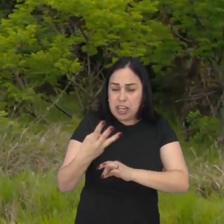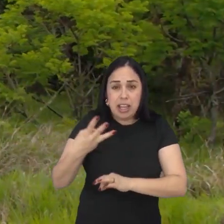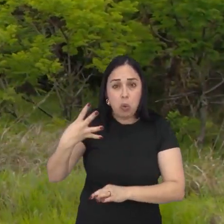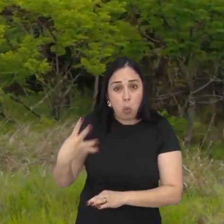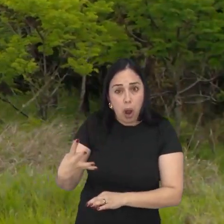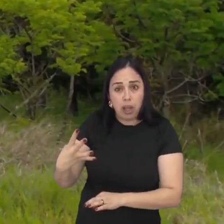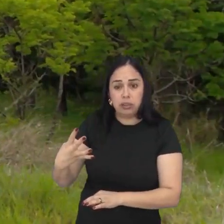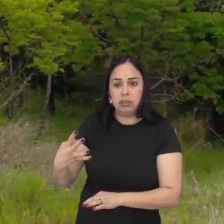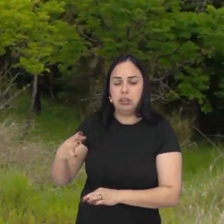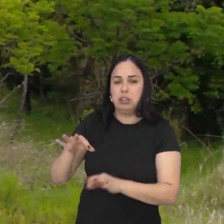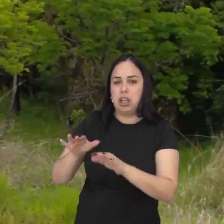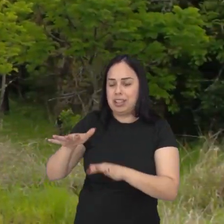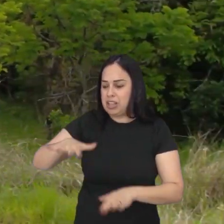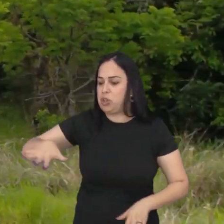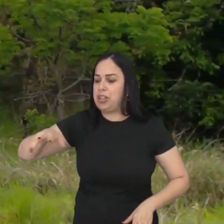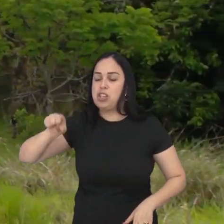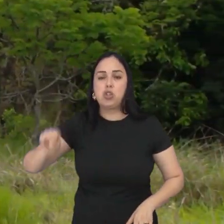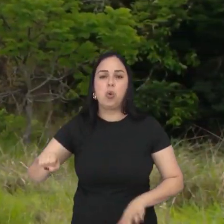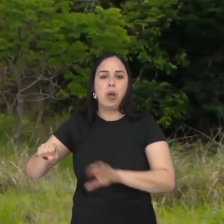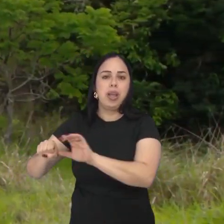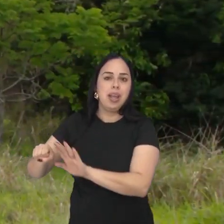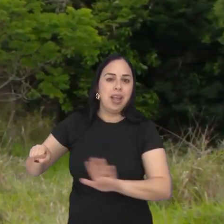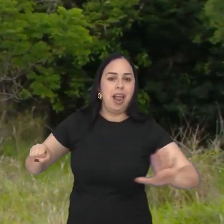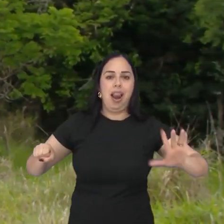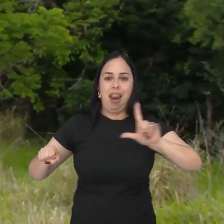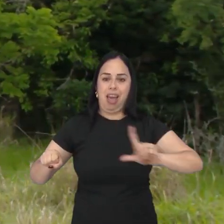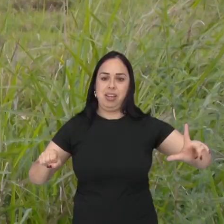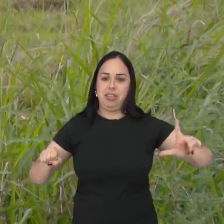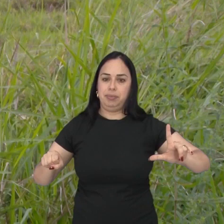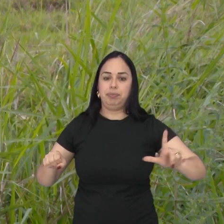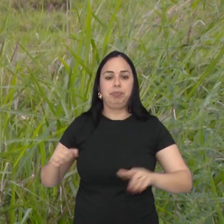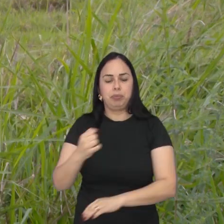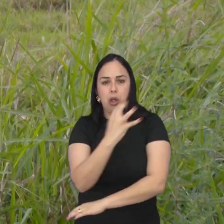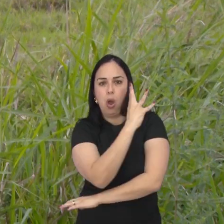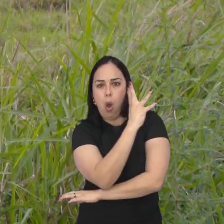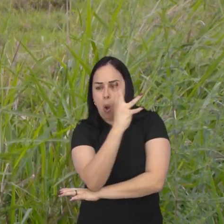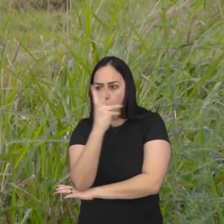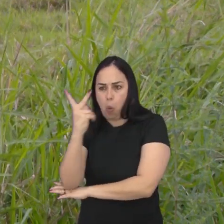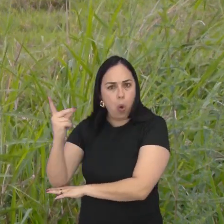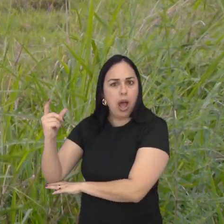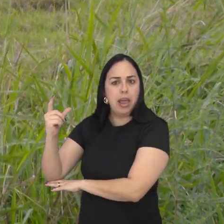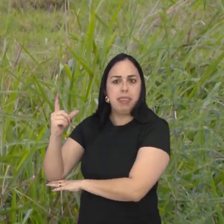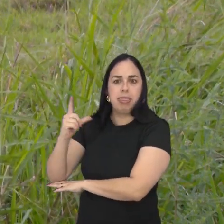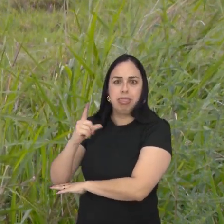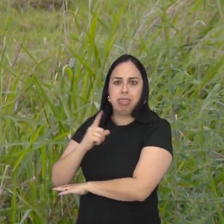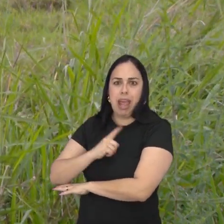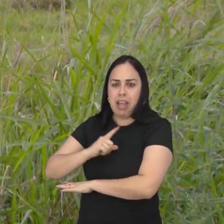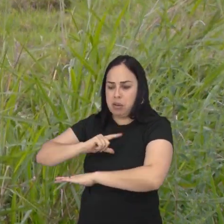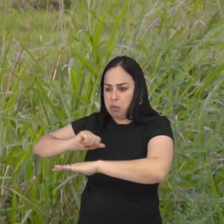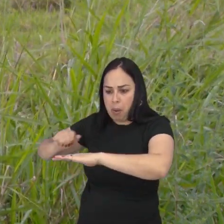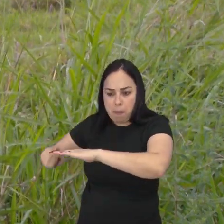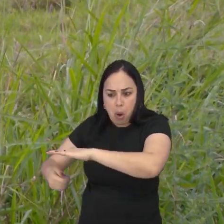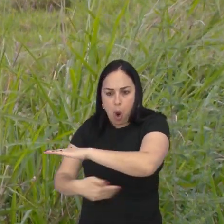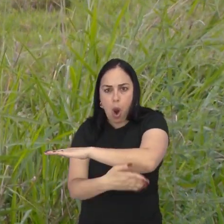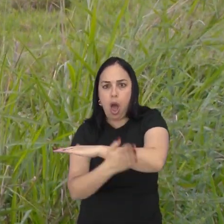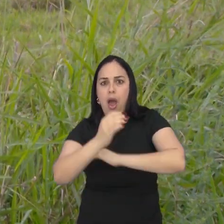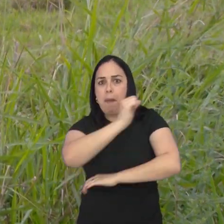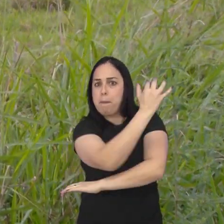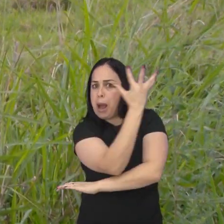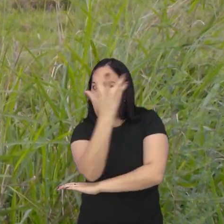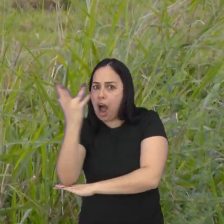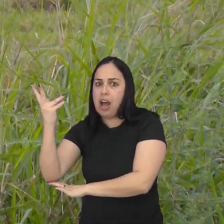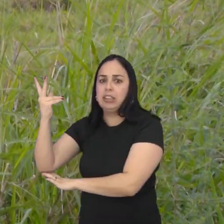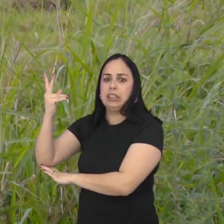hectares remanescentes entre a zona sul e leste da cidade. O Cerrado Joseense abriga inúmeras espécies da fauna e